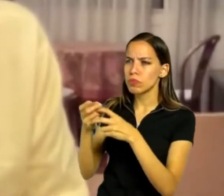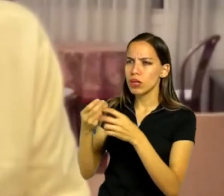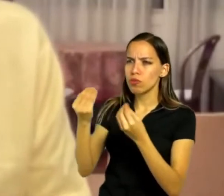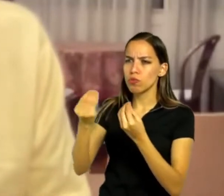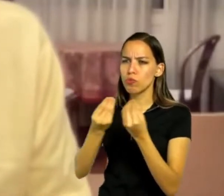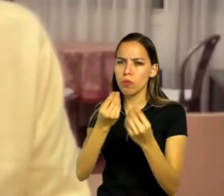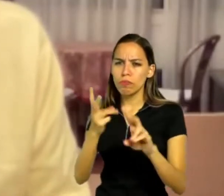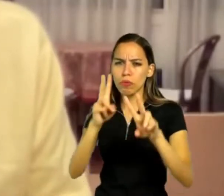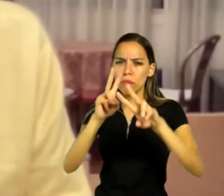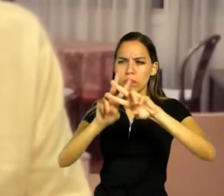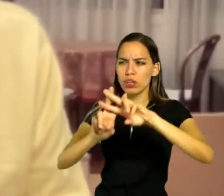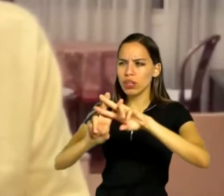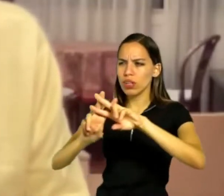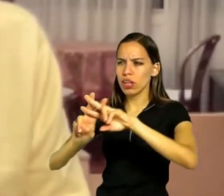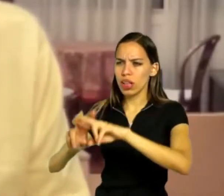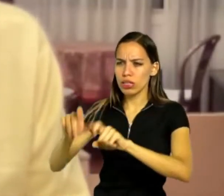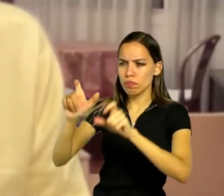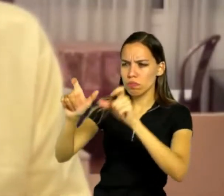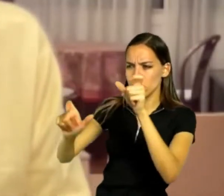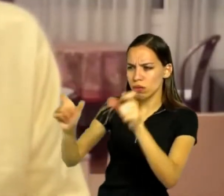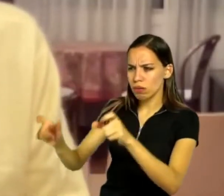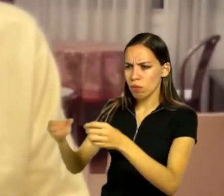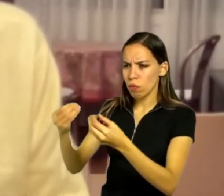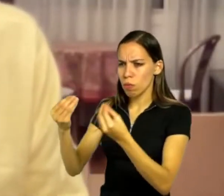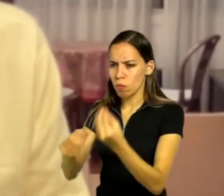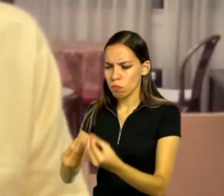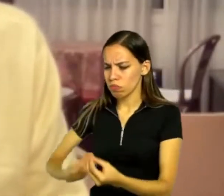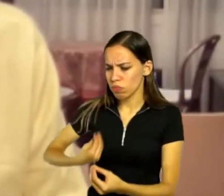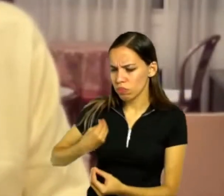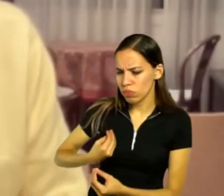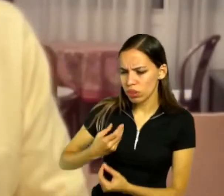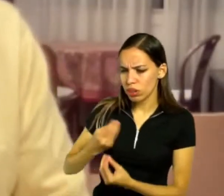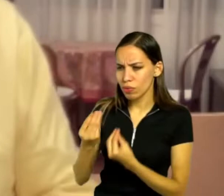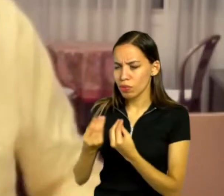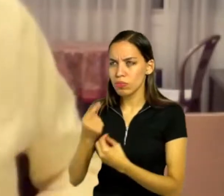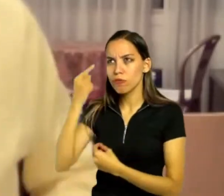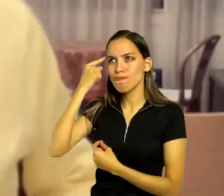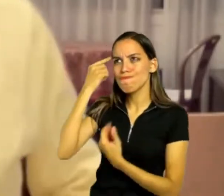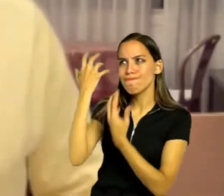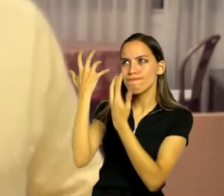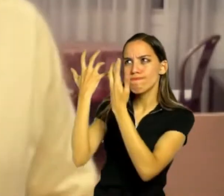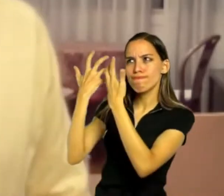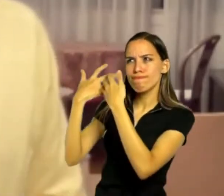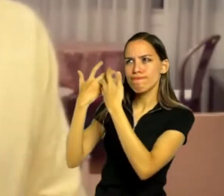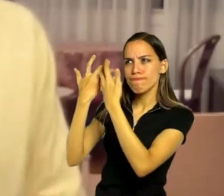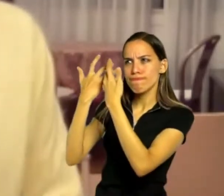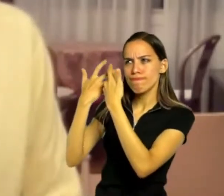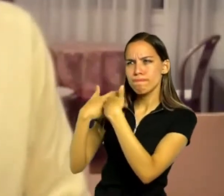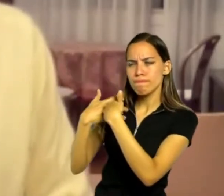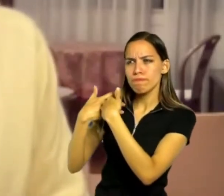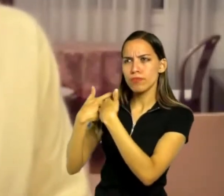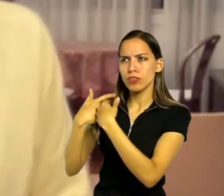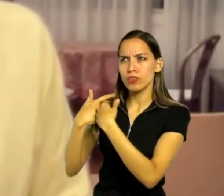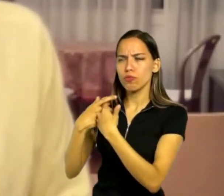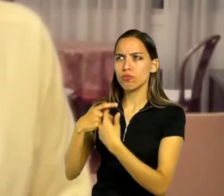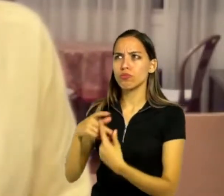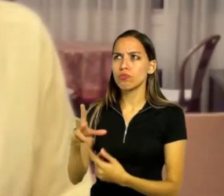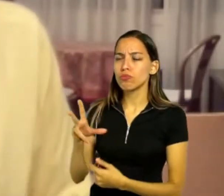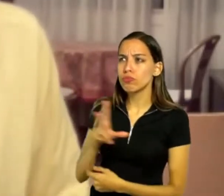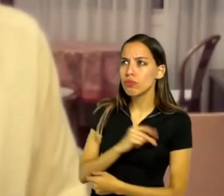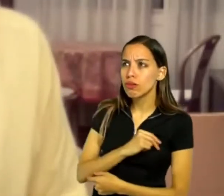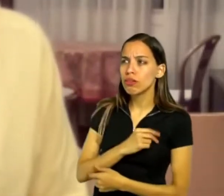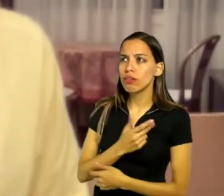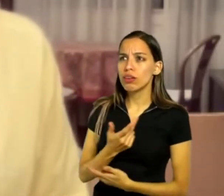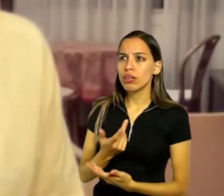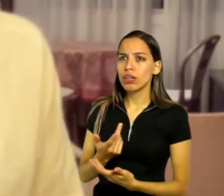E fiquei muito tocado com isso, sabe? Eu passei vários dias, assim, perturbado mesmo com aquelas imagens. Aí eu disse, olha, se isso